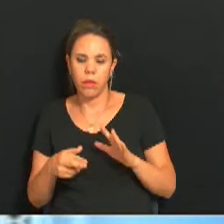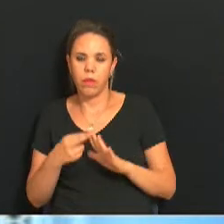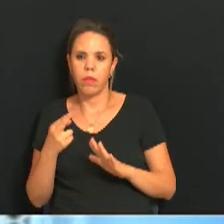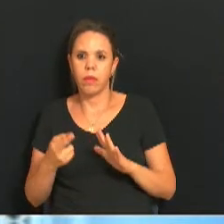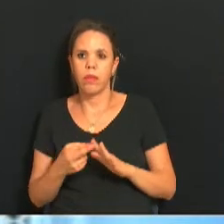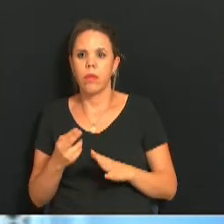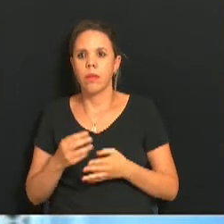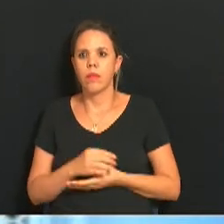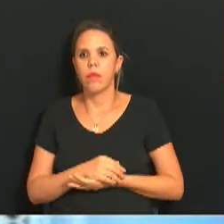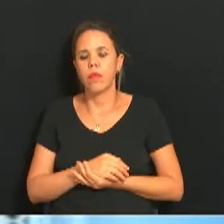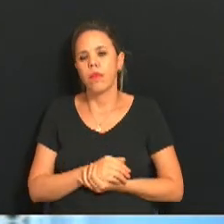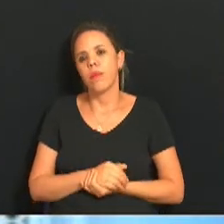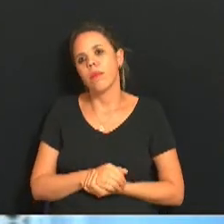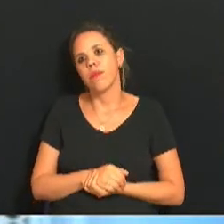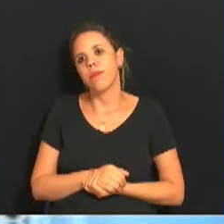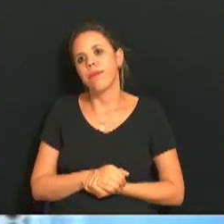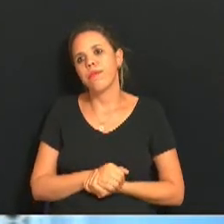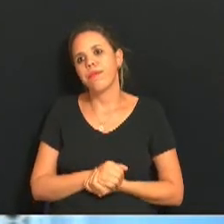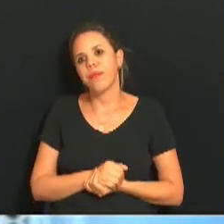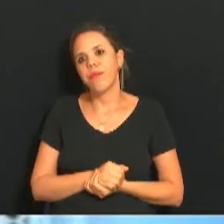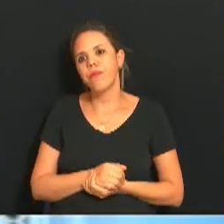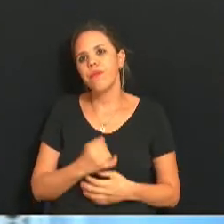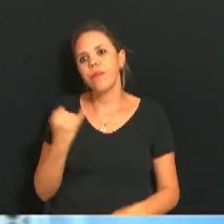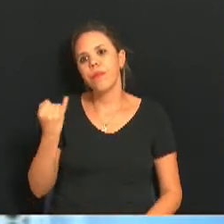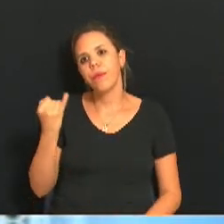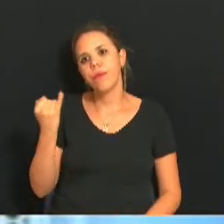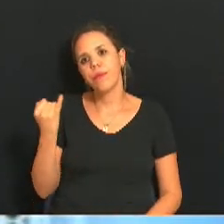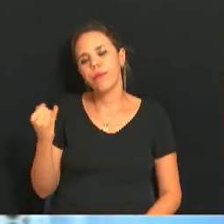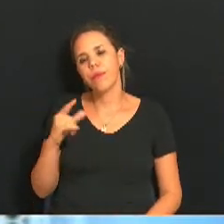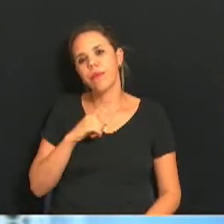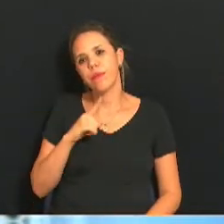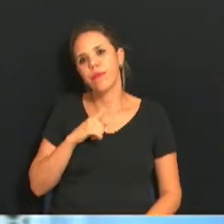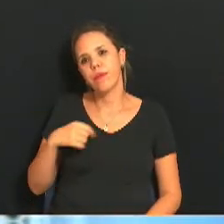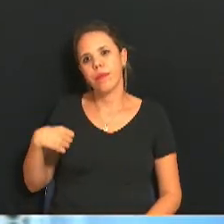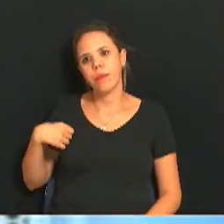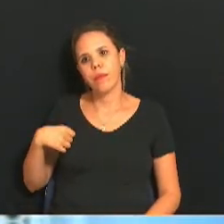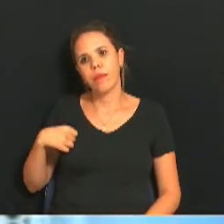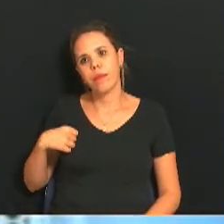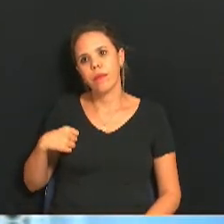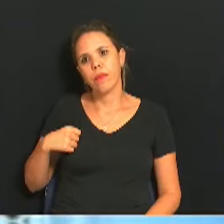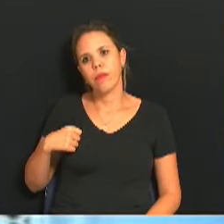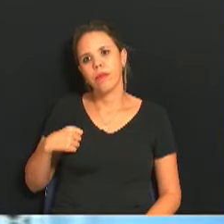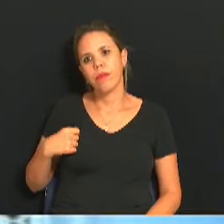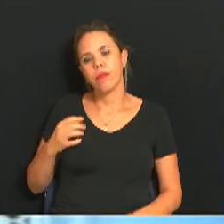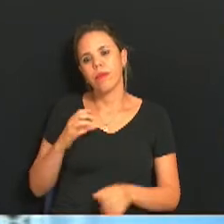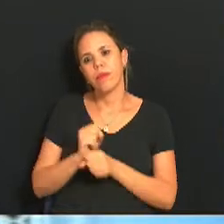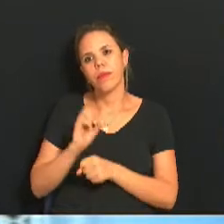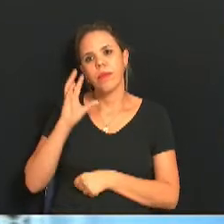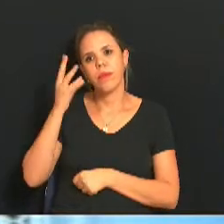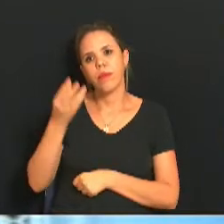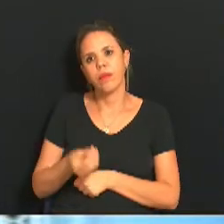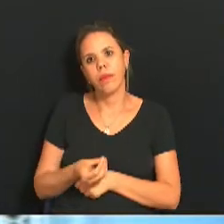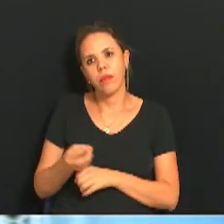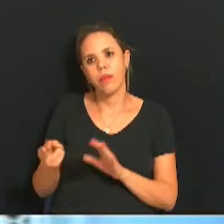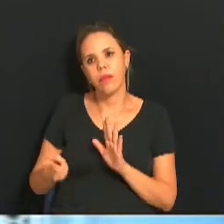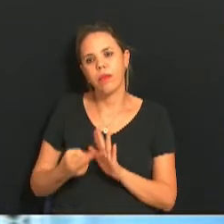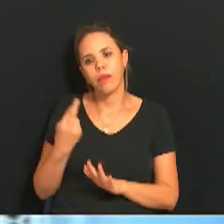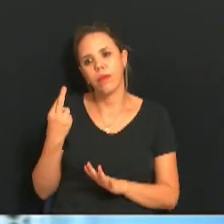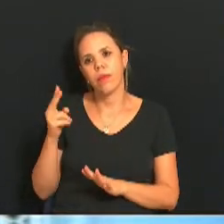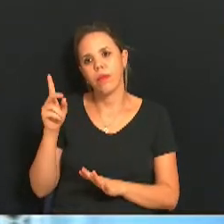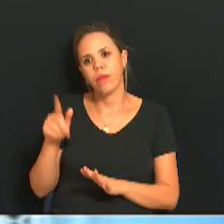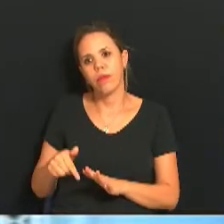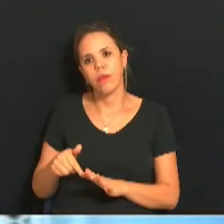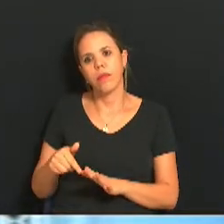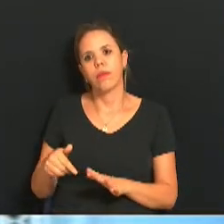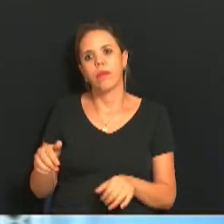dos povoamentos e importante que a gente tem esses elementos em colunas para entender que a resolução de tombamento com ela é